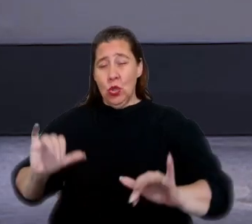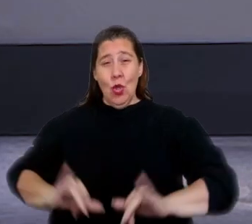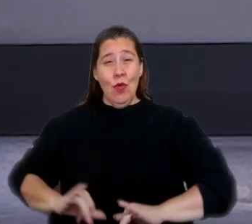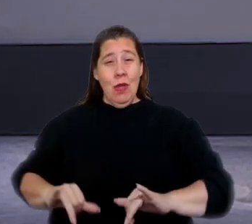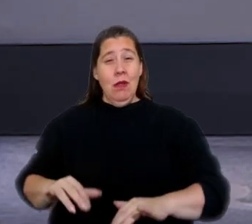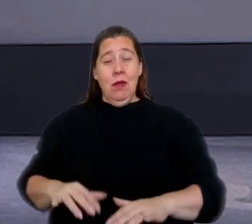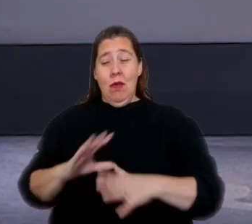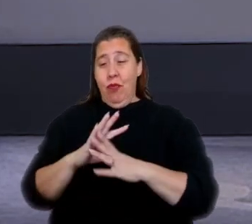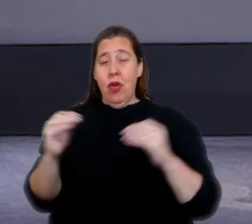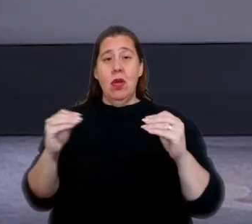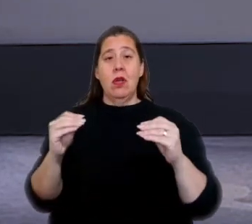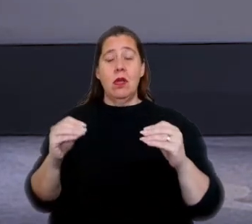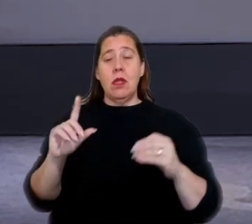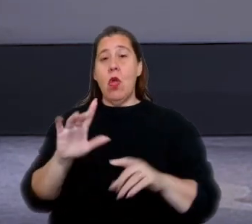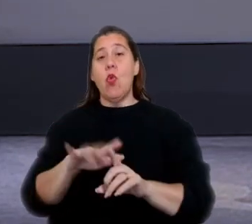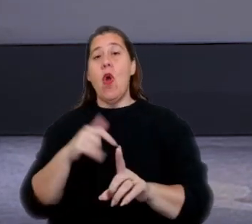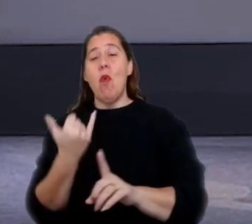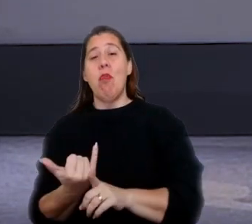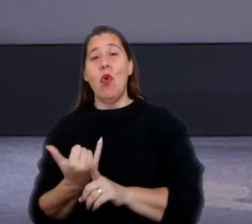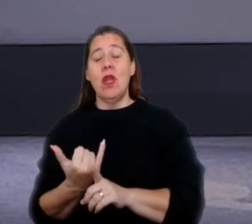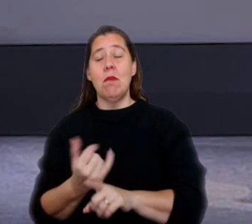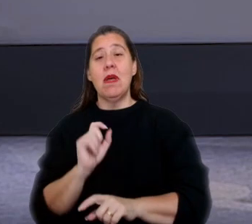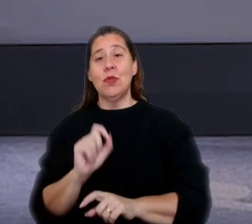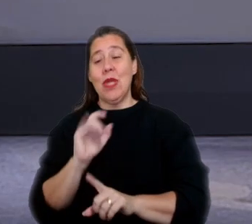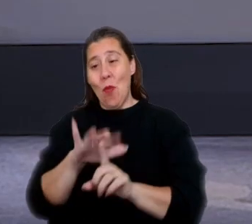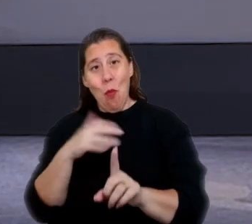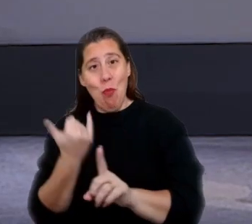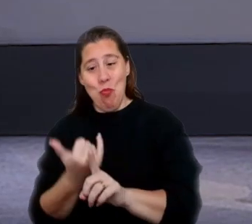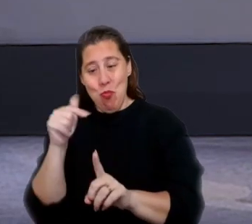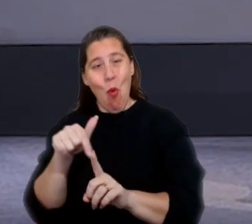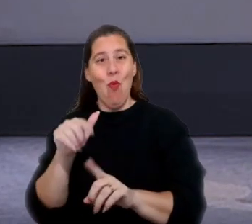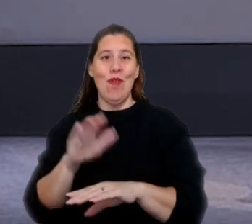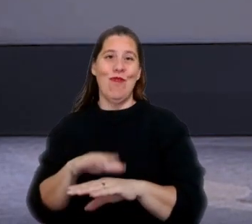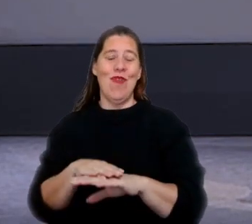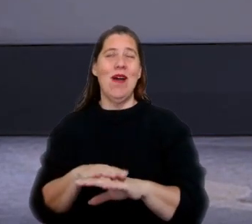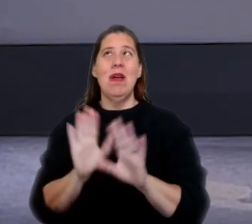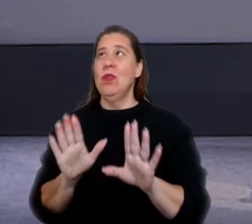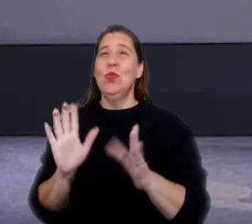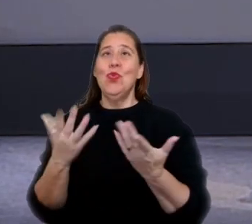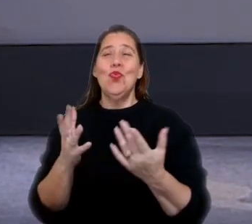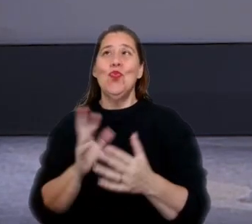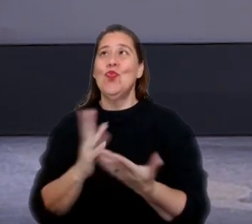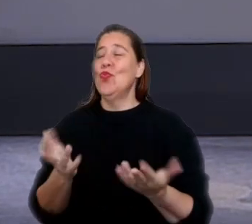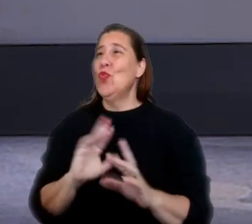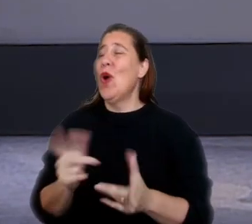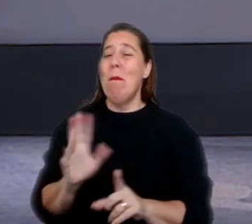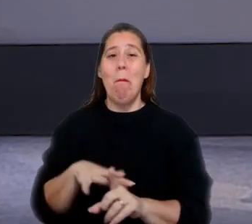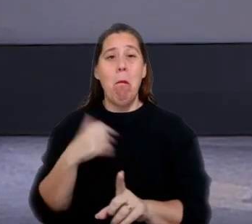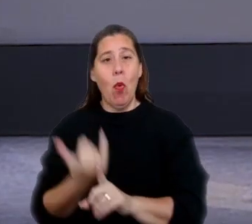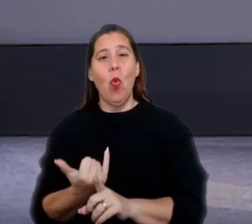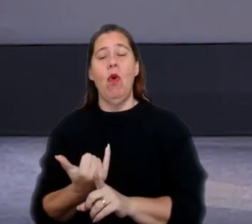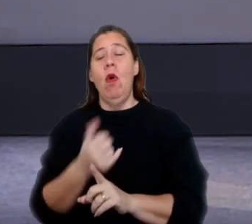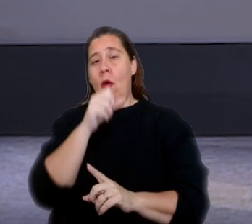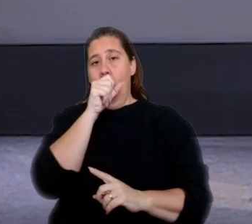com a dor, né? E, então, não acho que é o bullying, mas é o que o bullying, que nem foi bullying, né? Foi, apesar